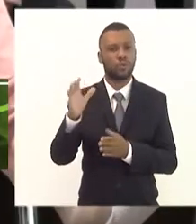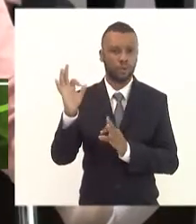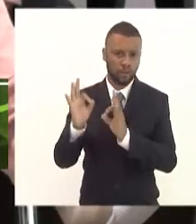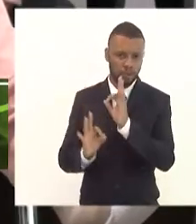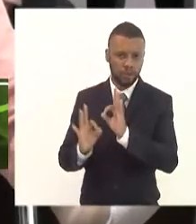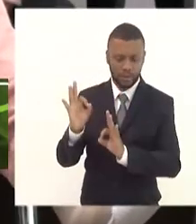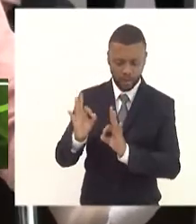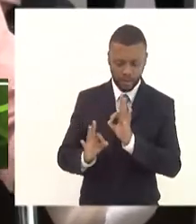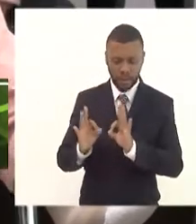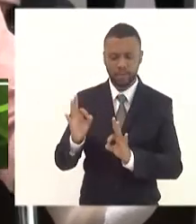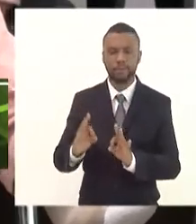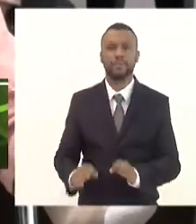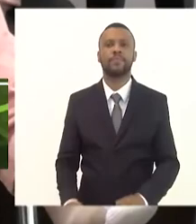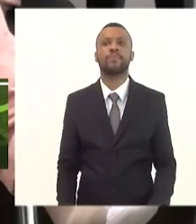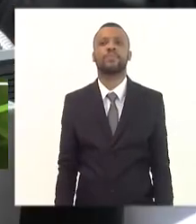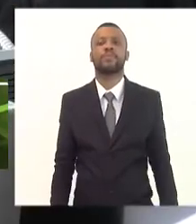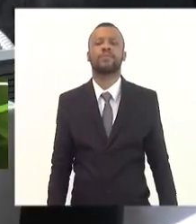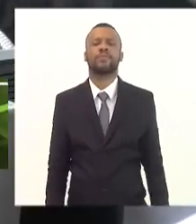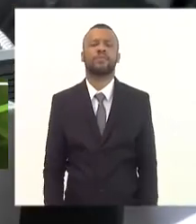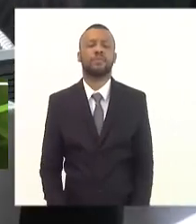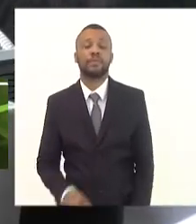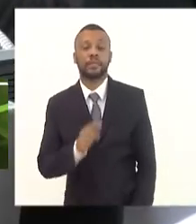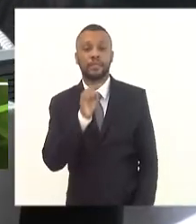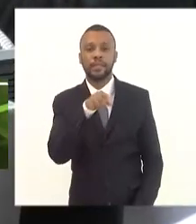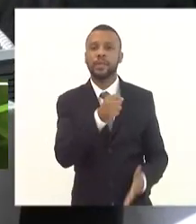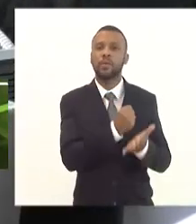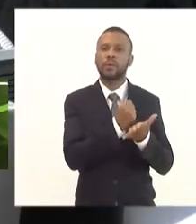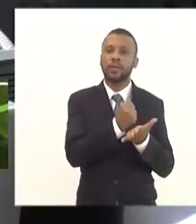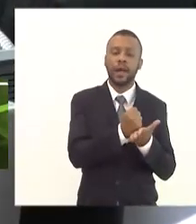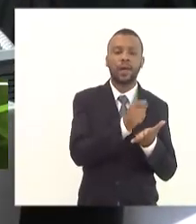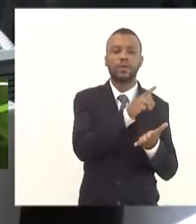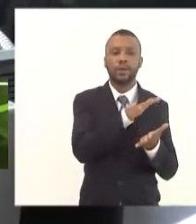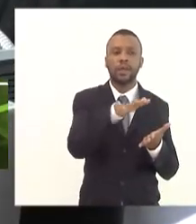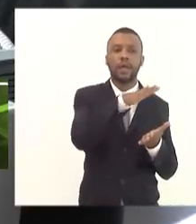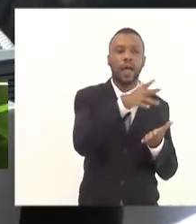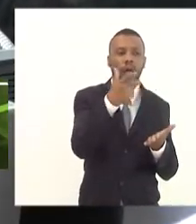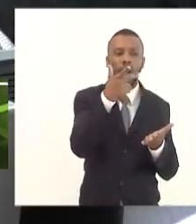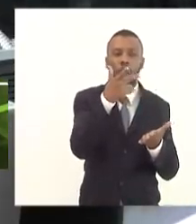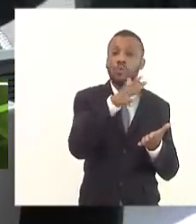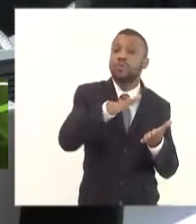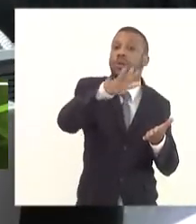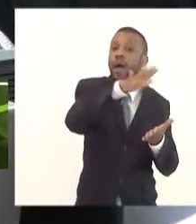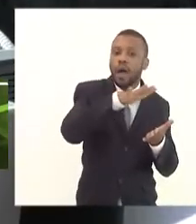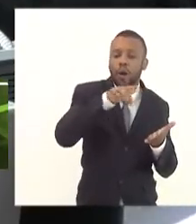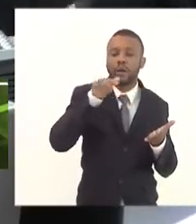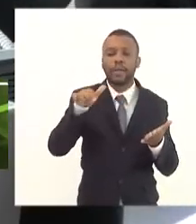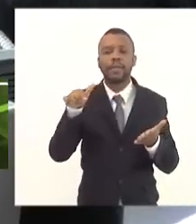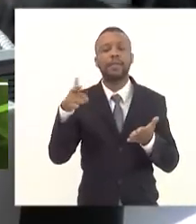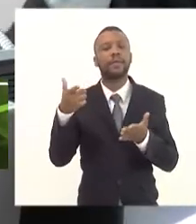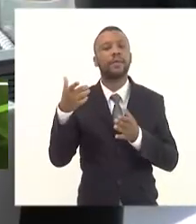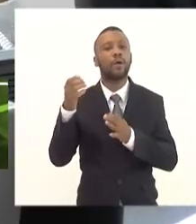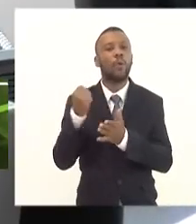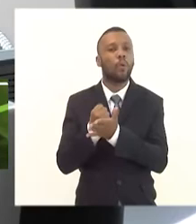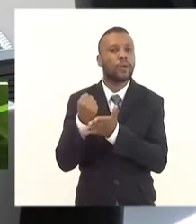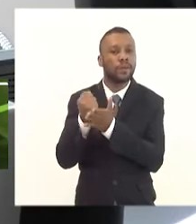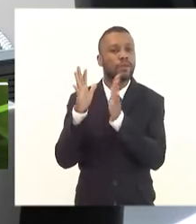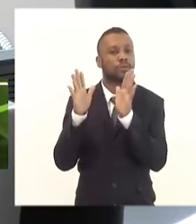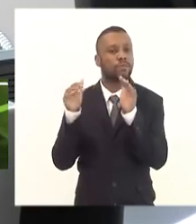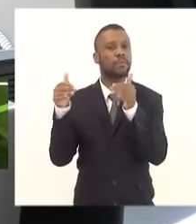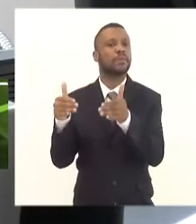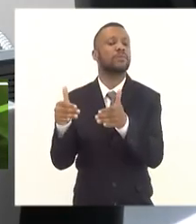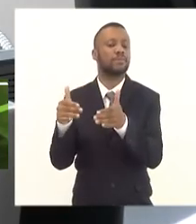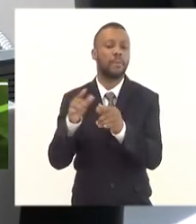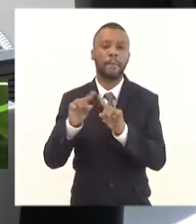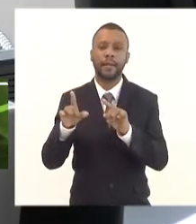o... Esse é o orgânico, esse é o quebra-galho. Mas uhum. Se eles estão se falando sim. Entre